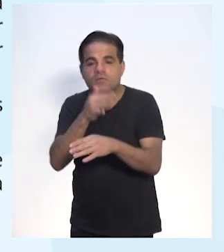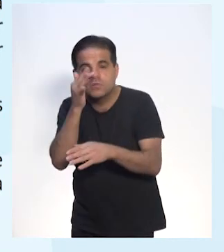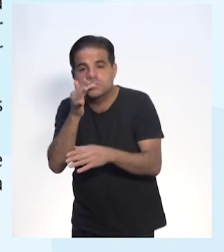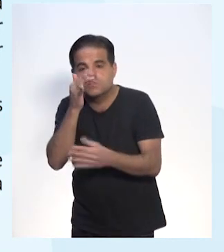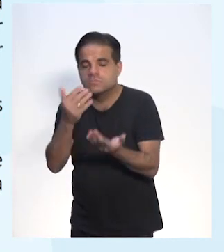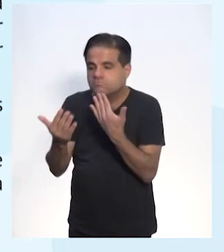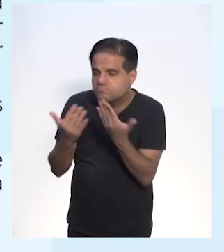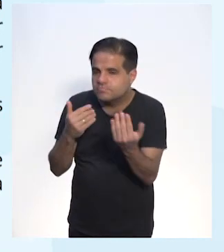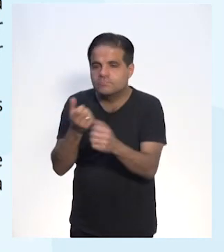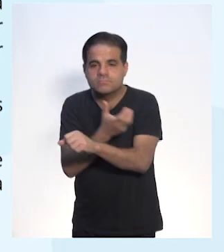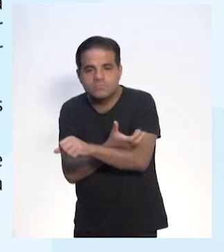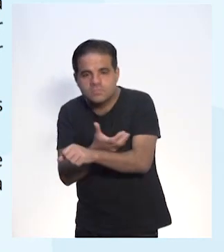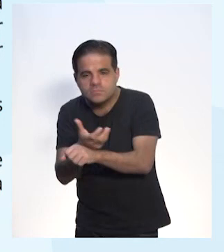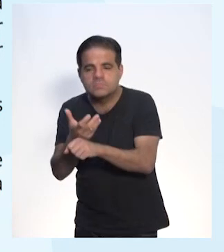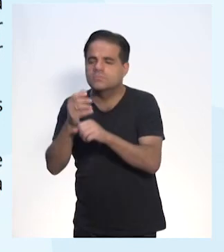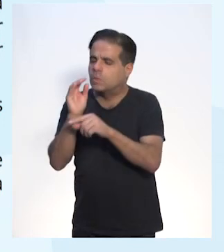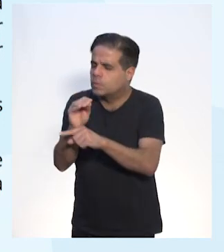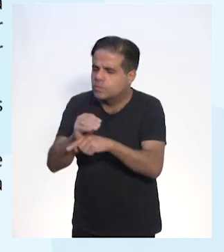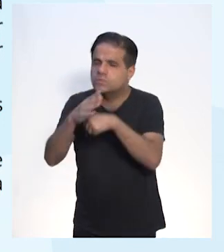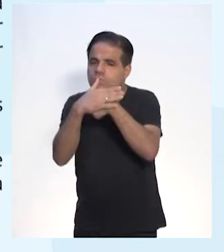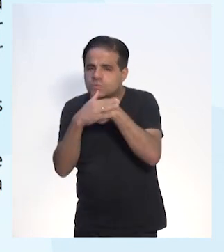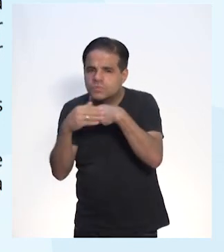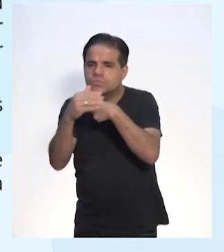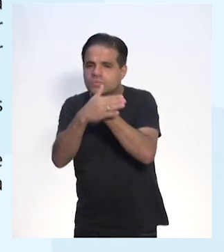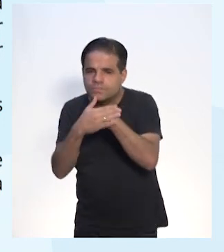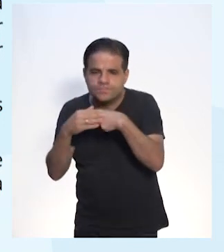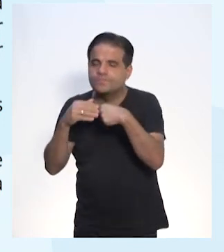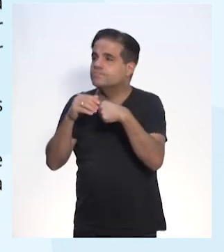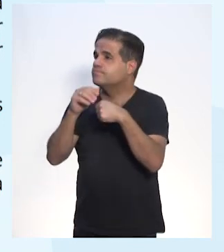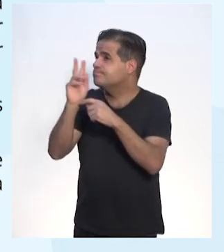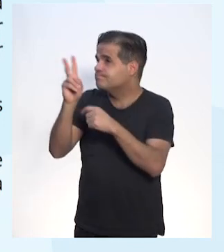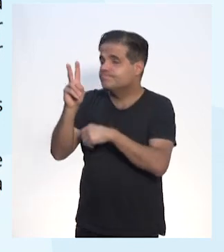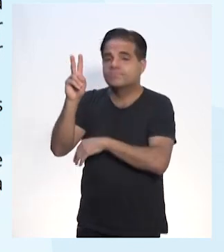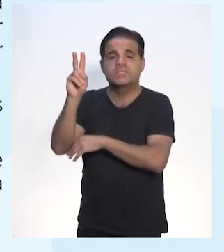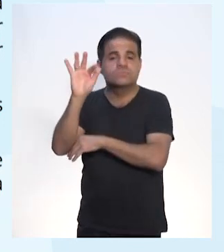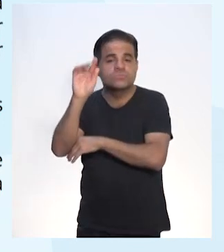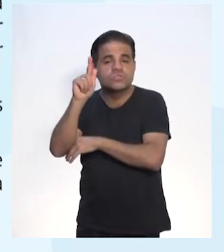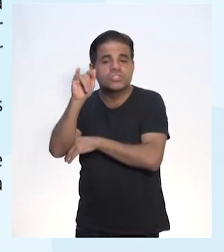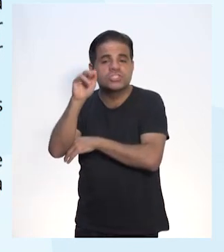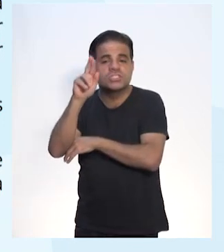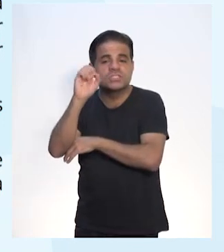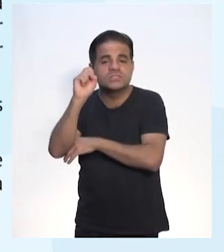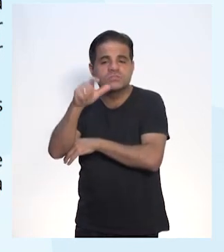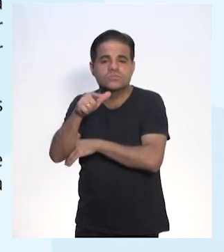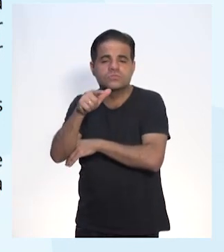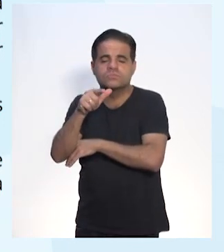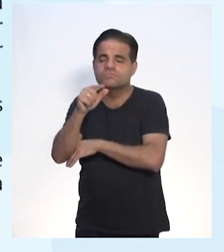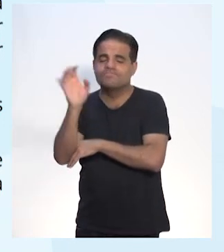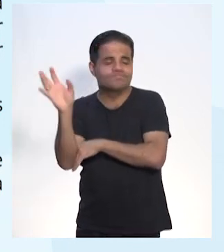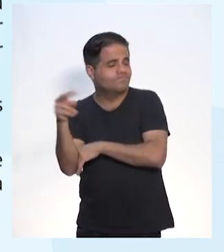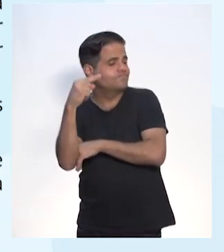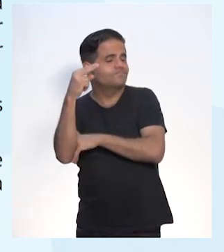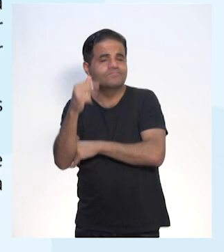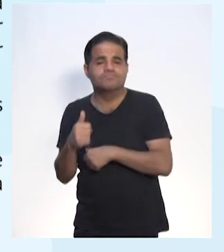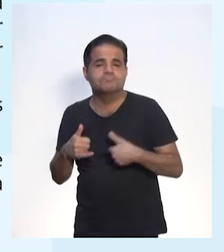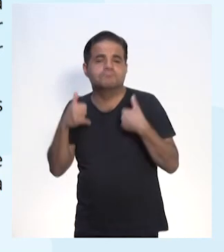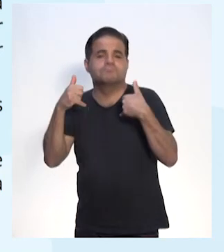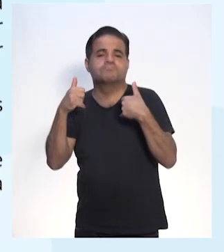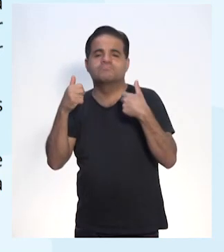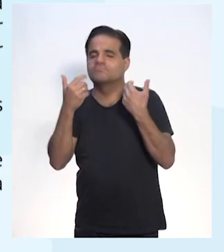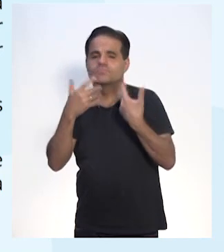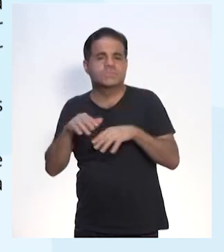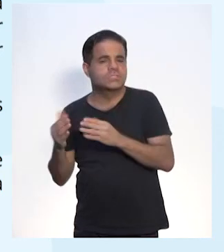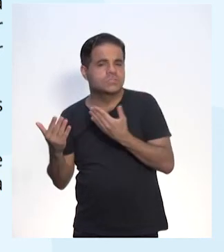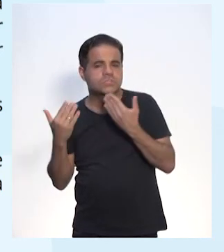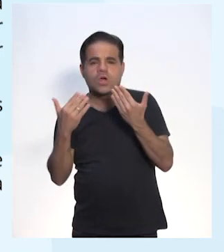Então, é uma crônica, sim, né? Estava até lá no nosso tema da nossa aula, pois aborda o quê? Uma situação que pode